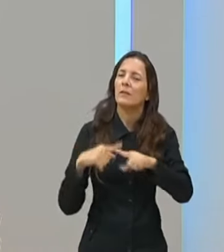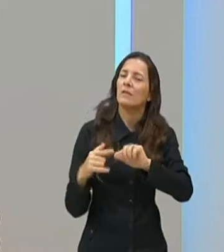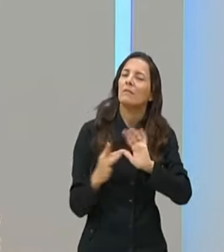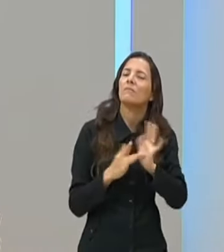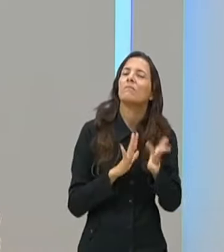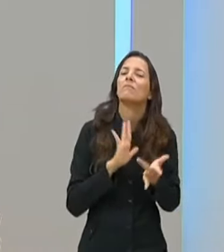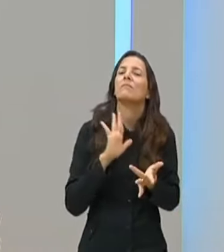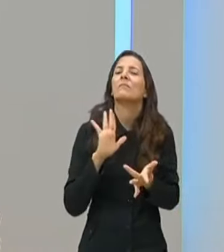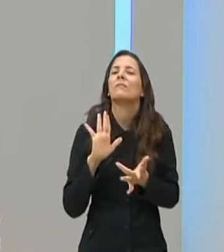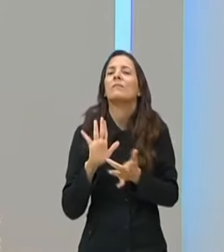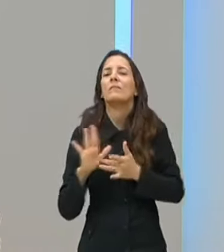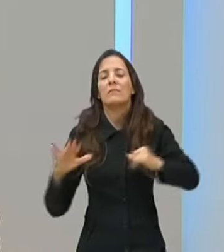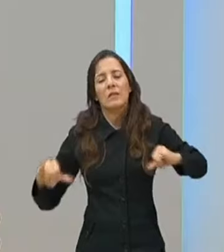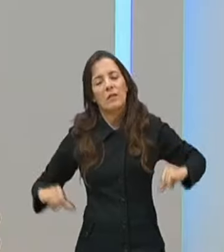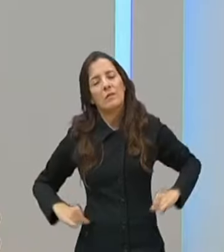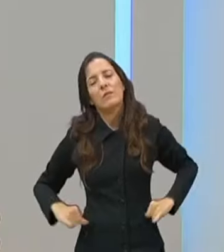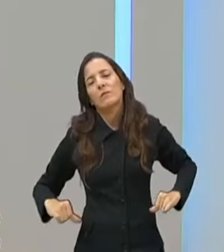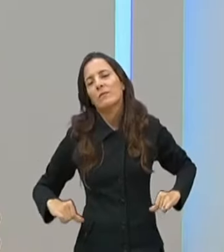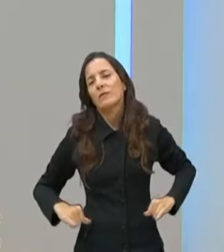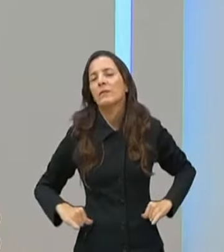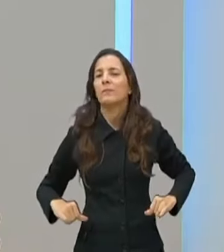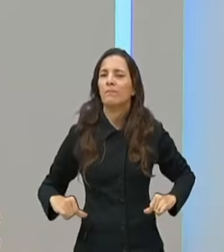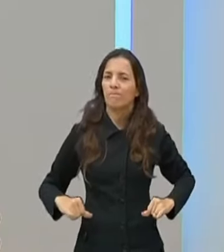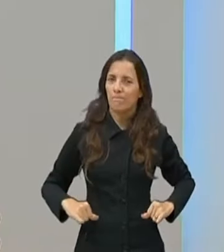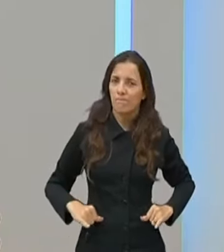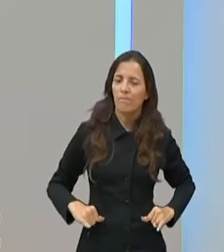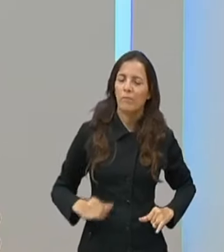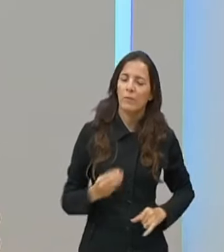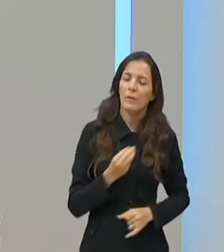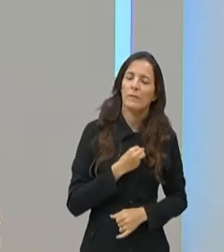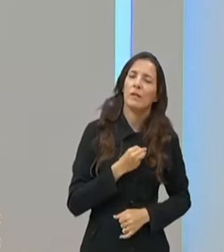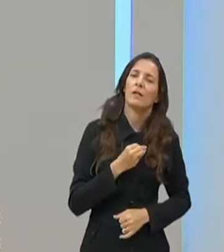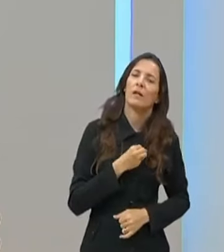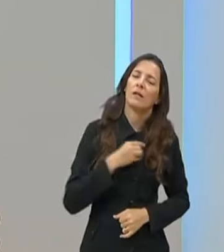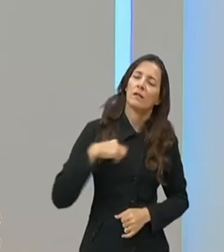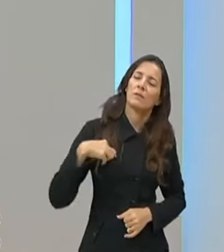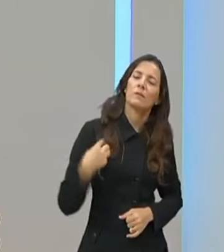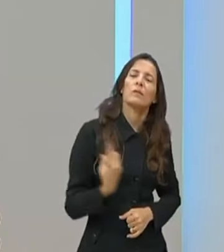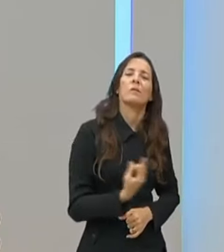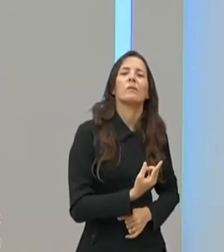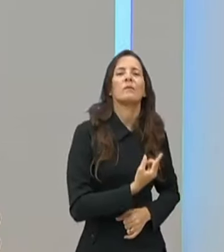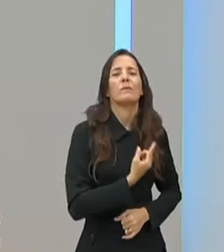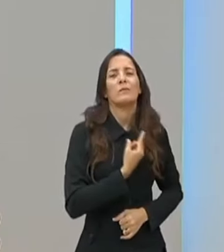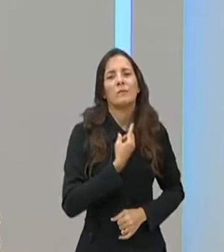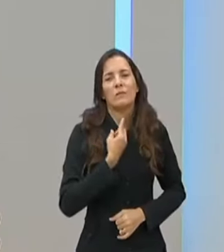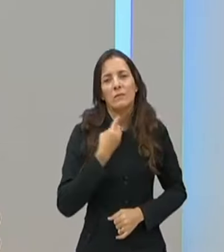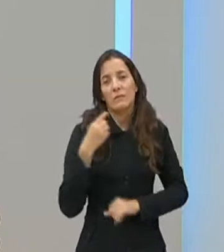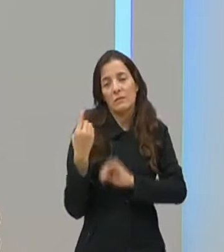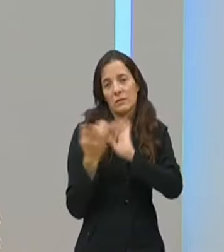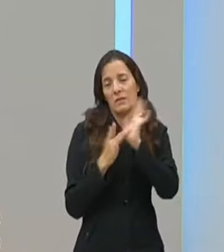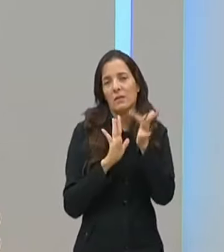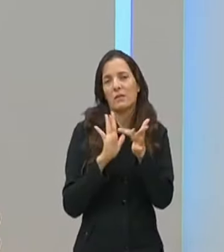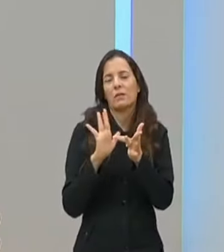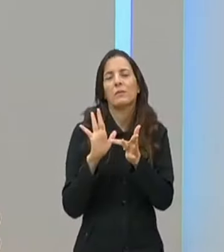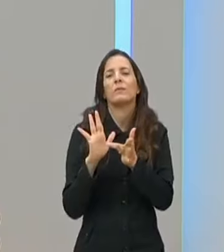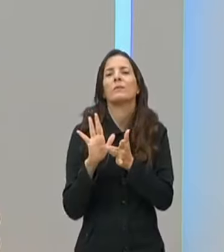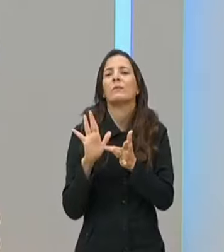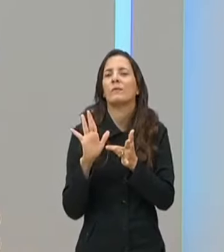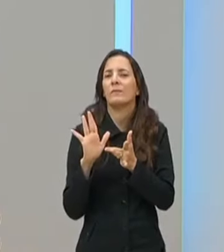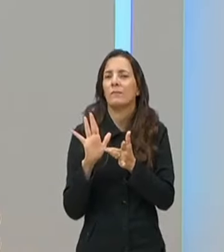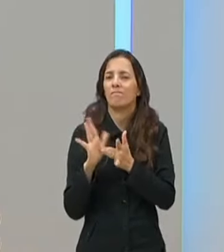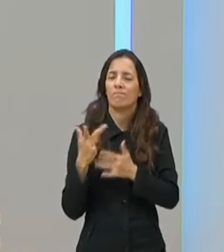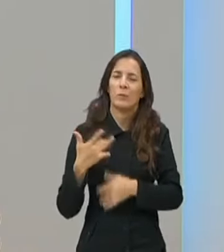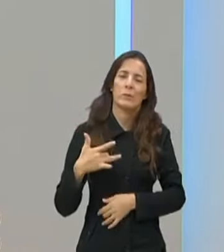nossas transgressões. E vejam a expressão, e moído. Jesus foi moído pelas nossas